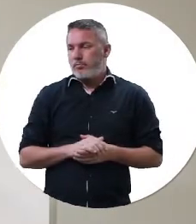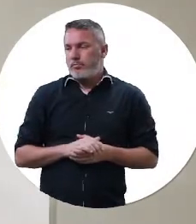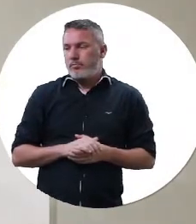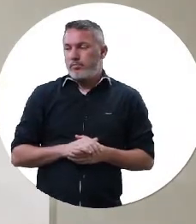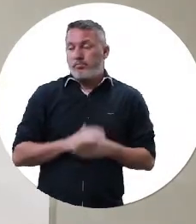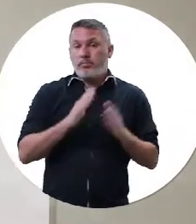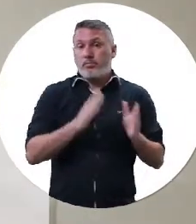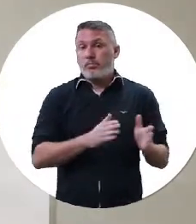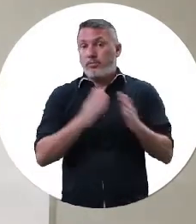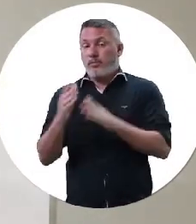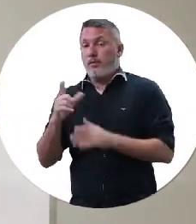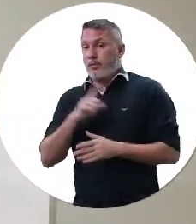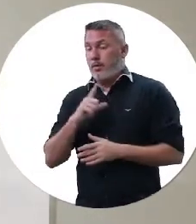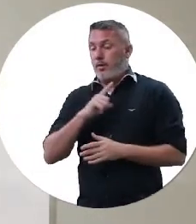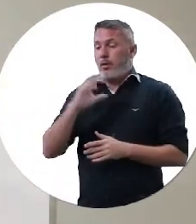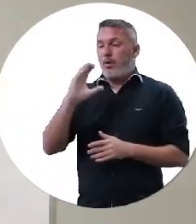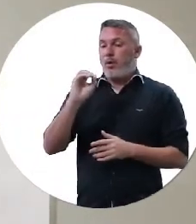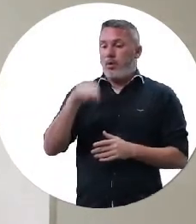Nitro, pessoal,